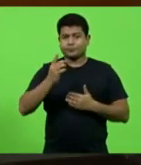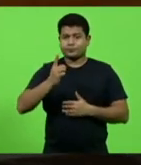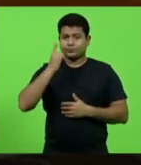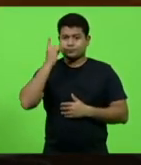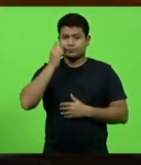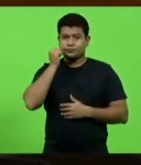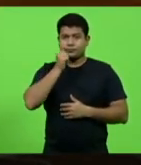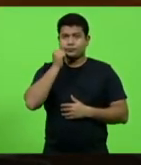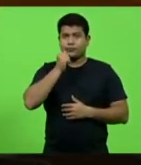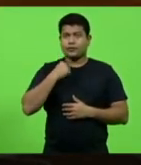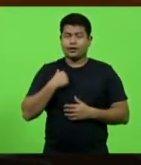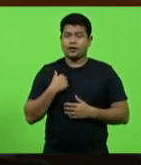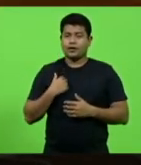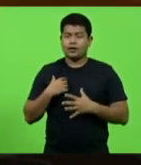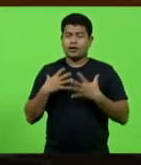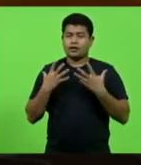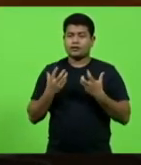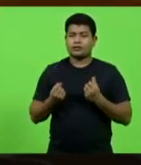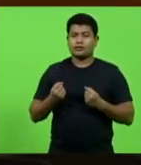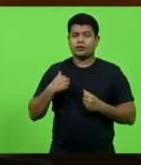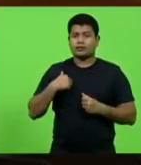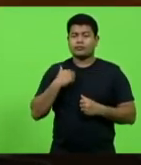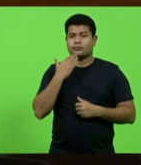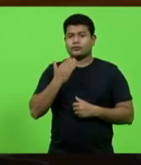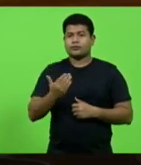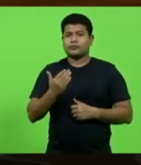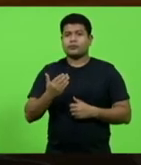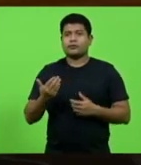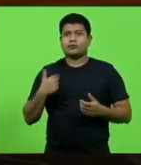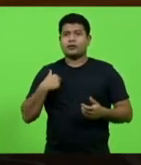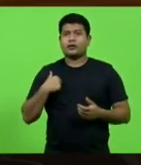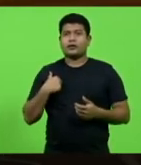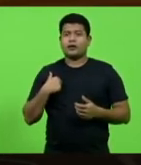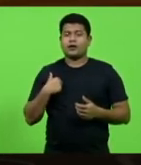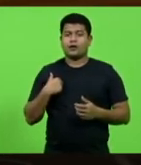de protocolo. Eu vou manter a minha participação, mas à distância,